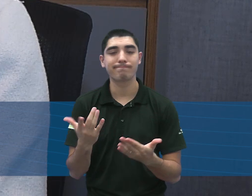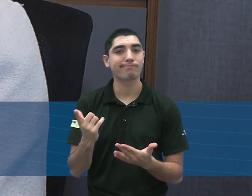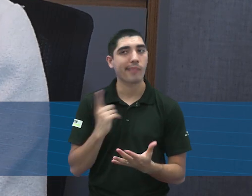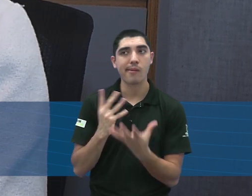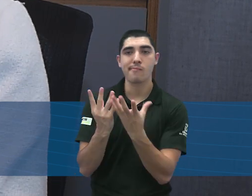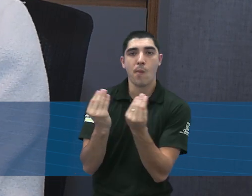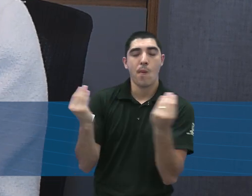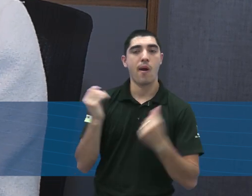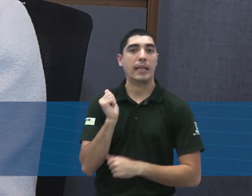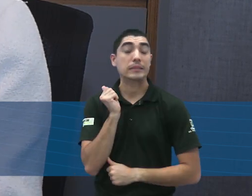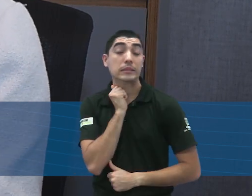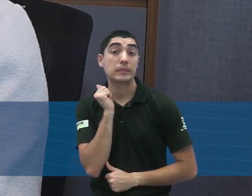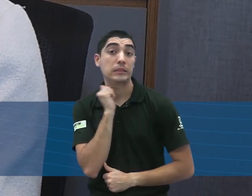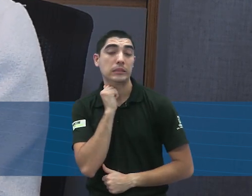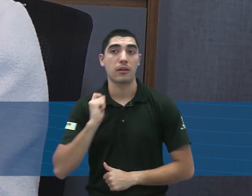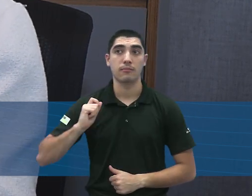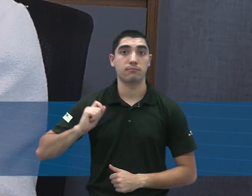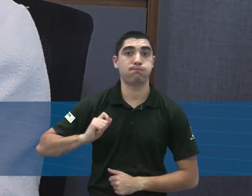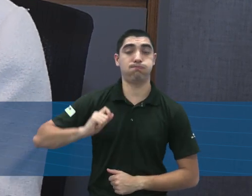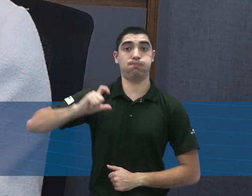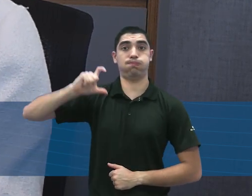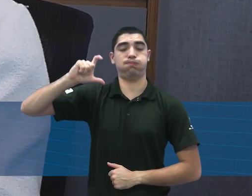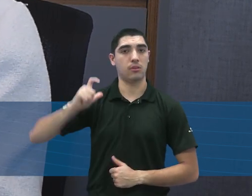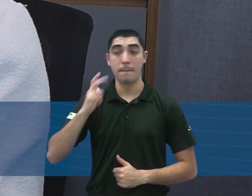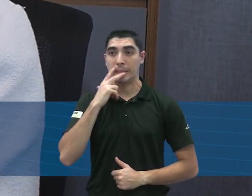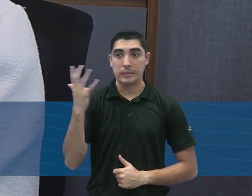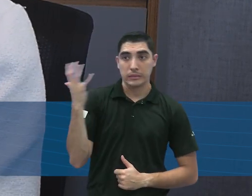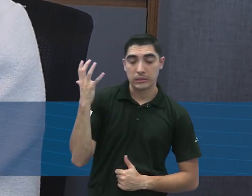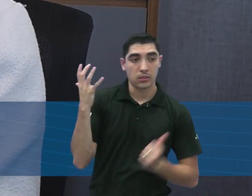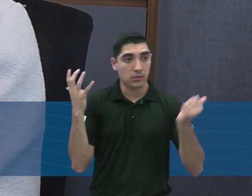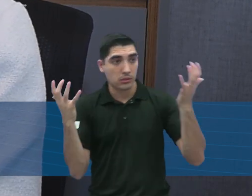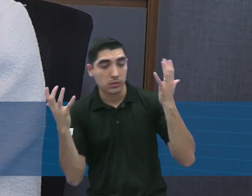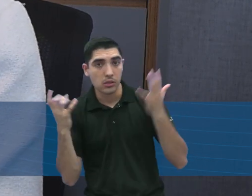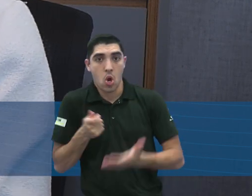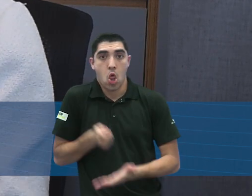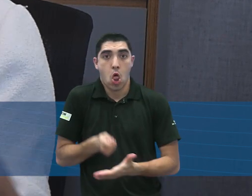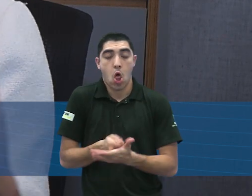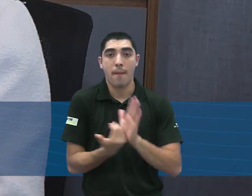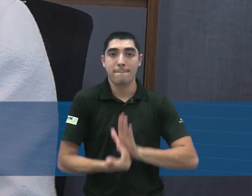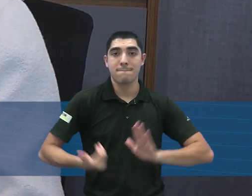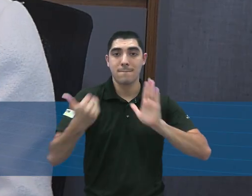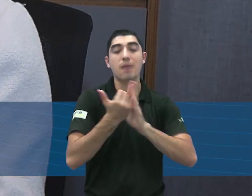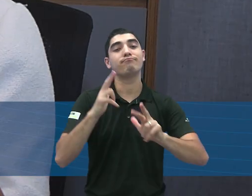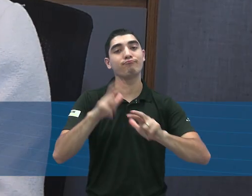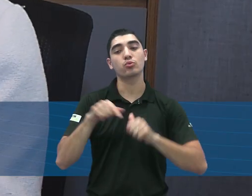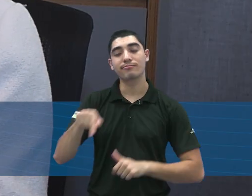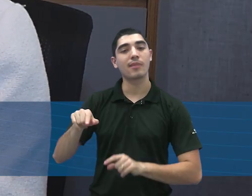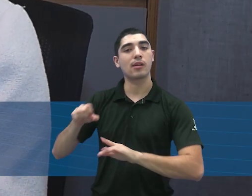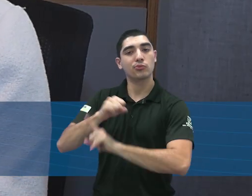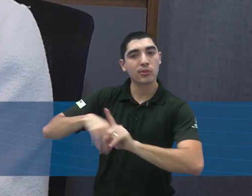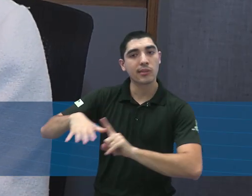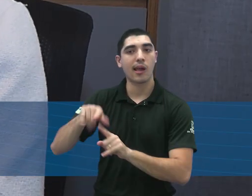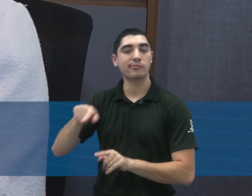de estresse um pouco maior, um nível de pressão maior por conta dessa estrutura, da forma como